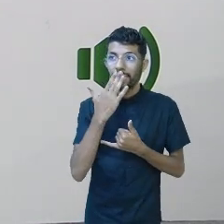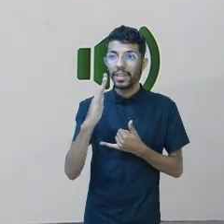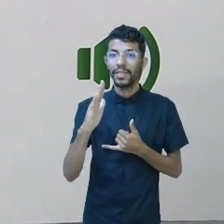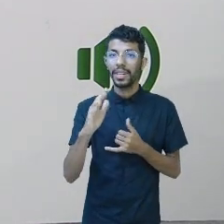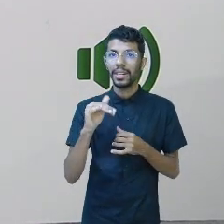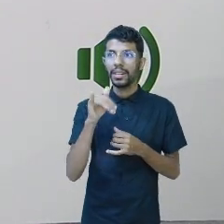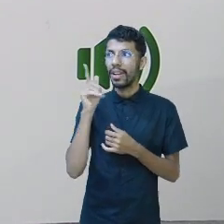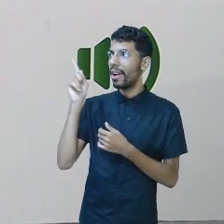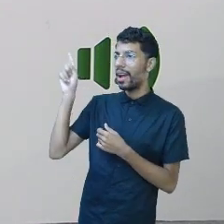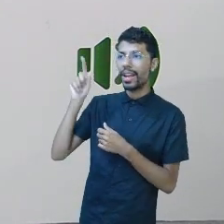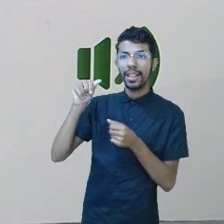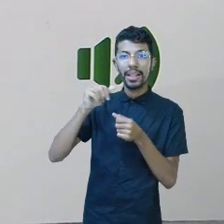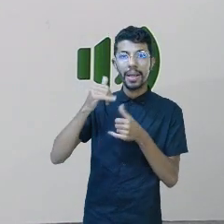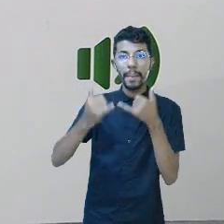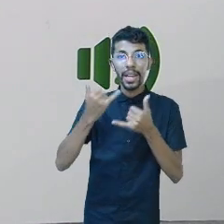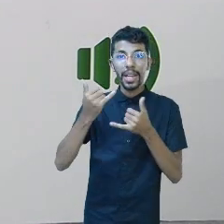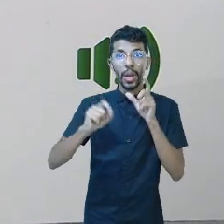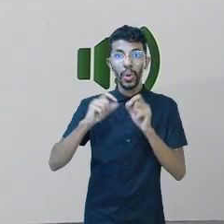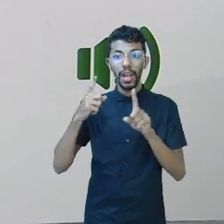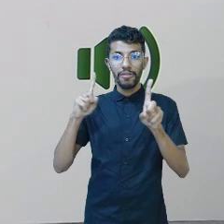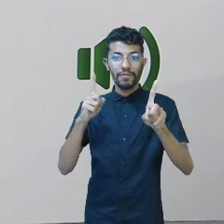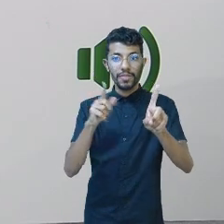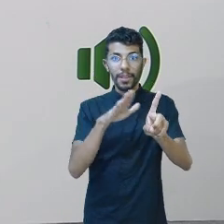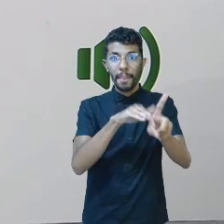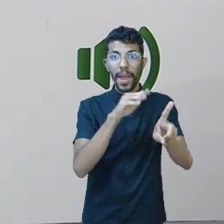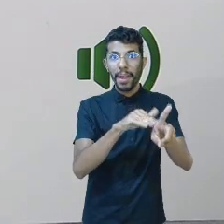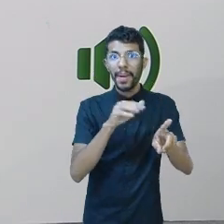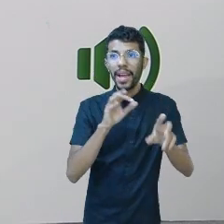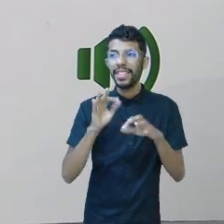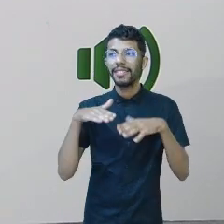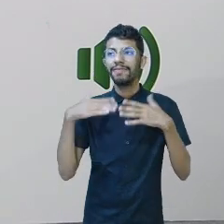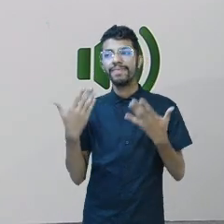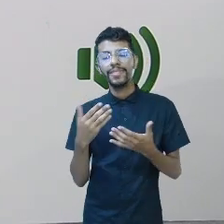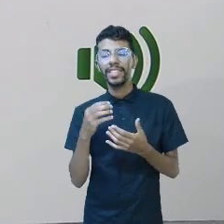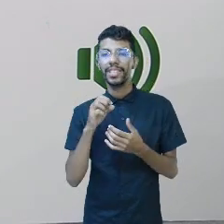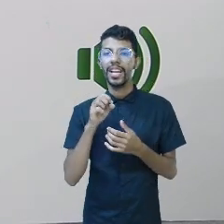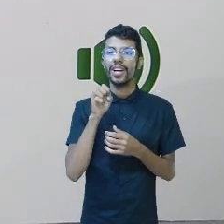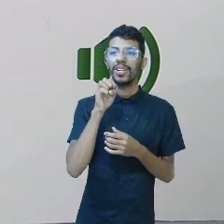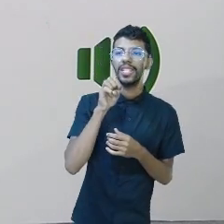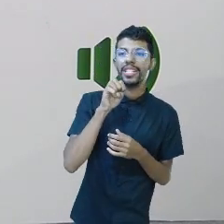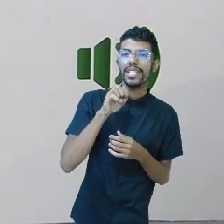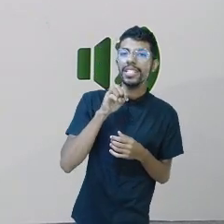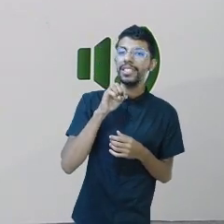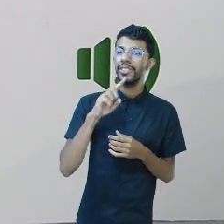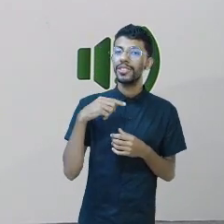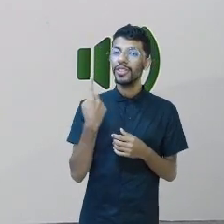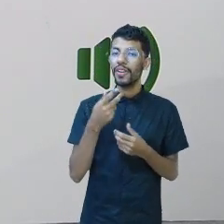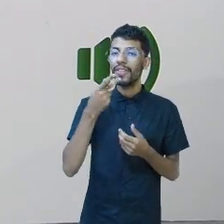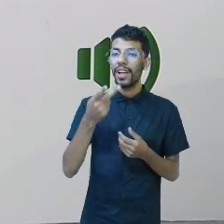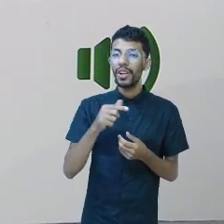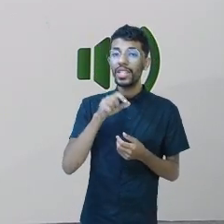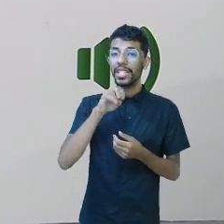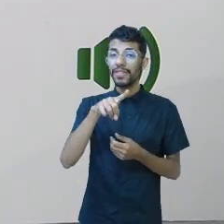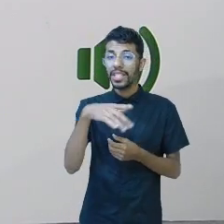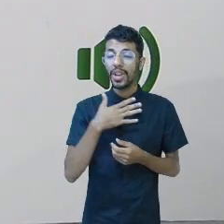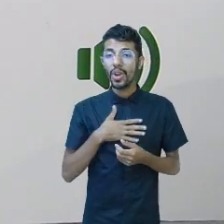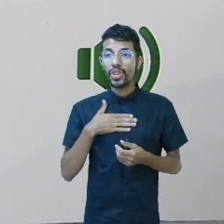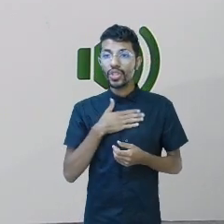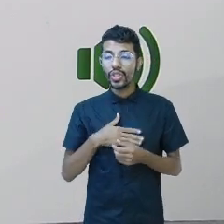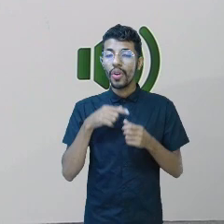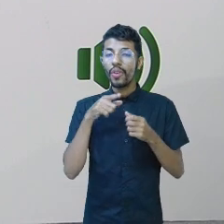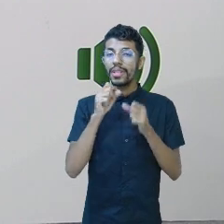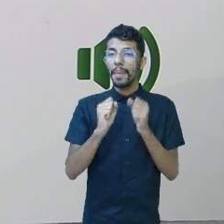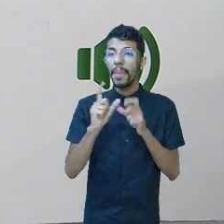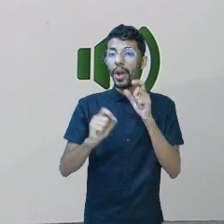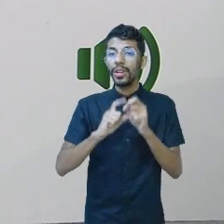de pega-pega, né? Então, depois que a gente falou se você gostou, se você participa dessas brincadeiras, você vai representar.